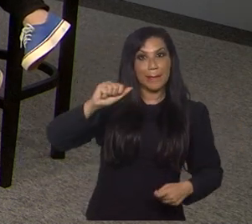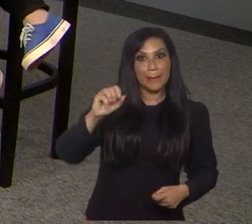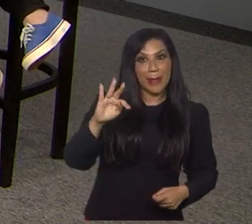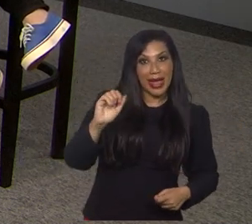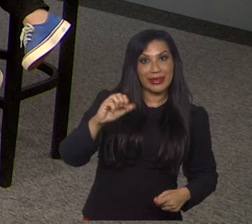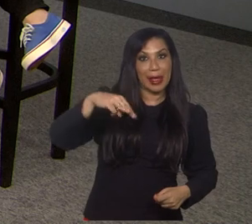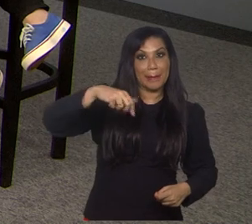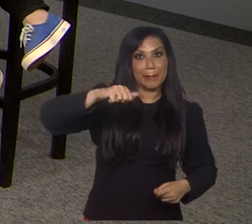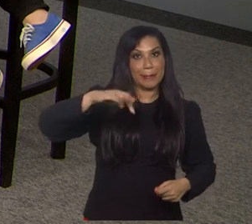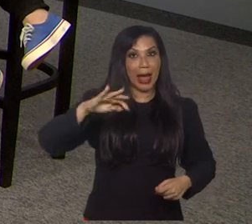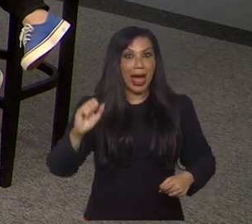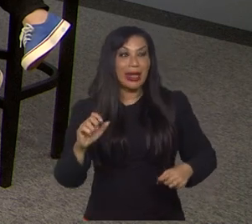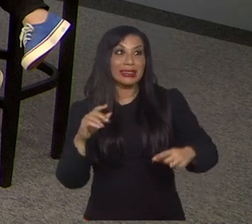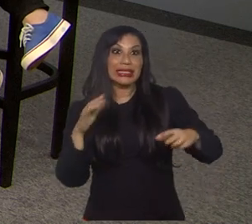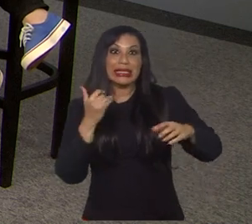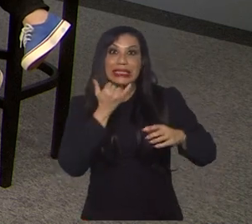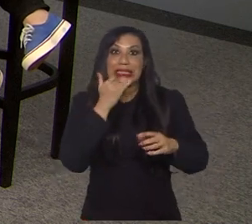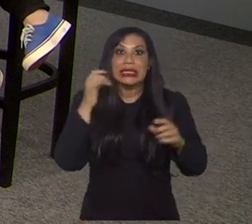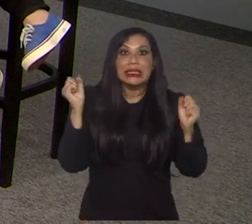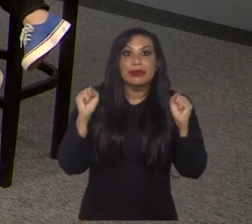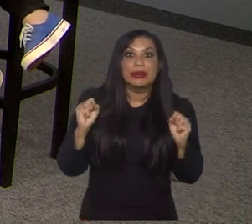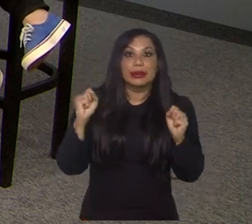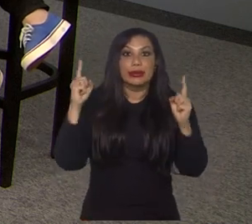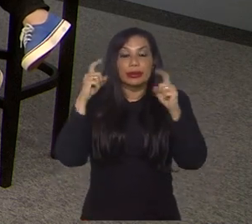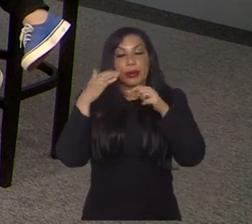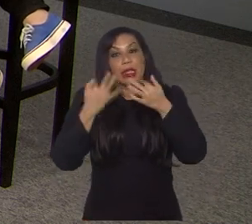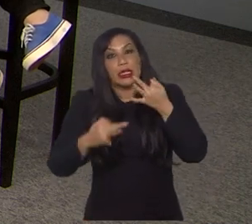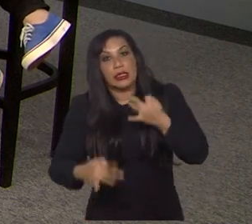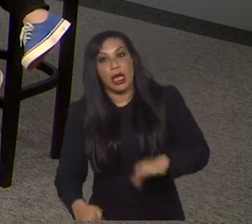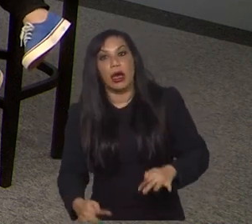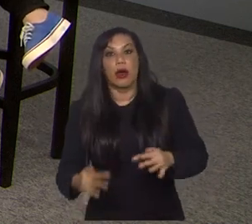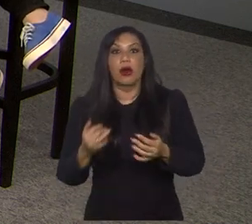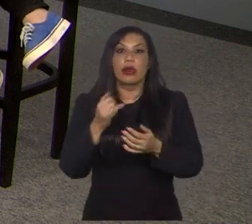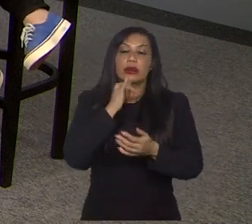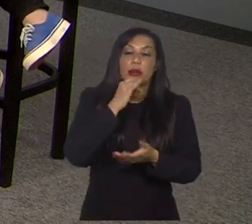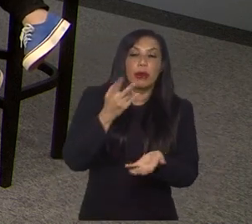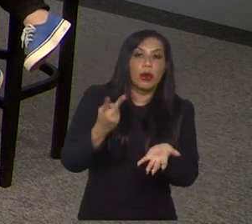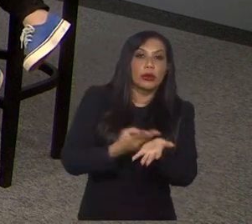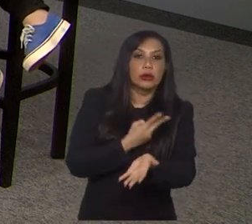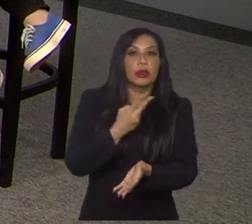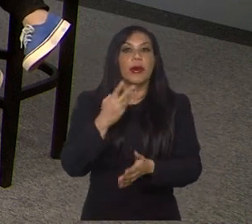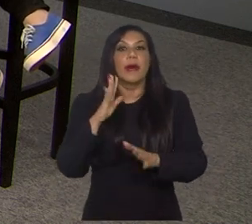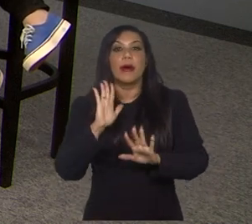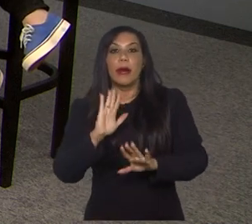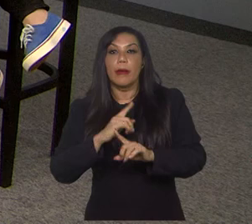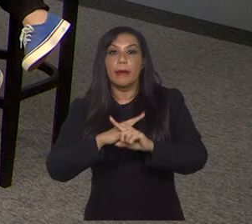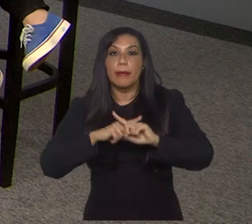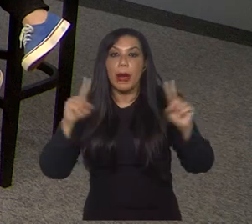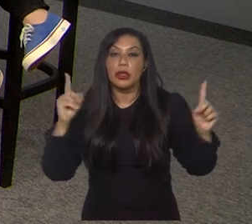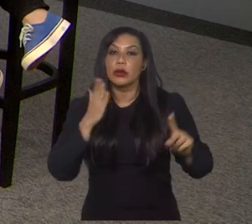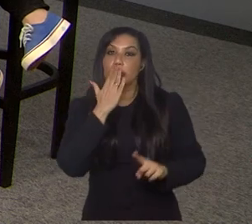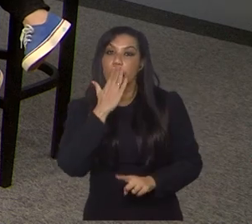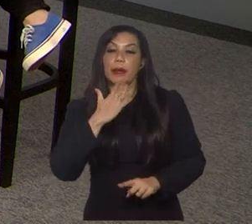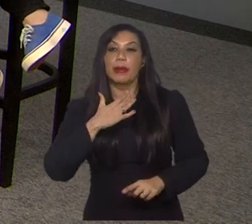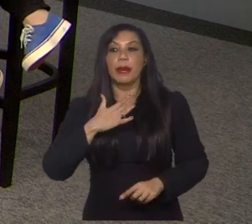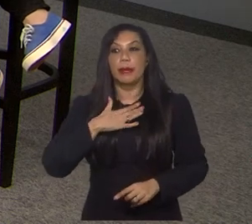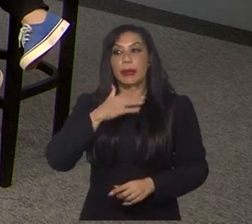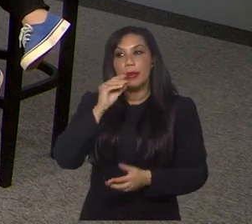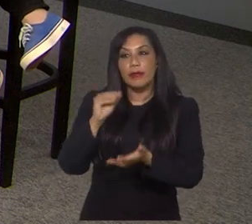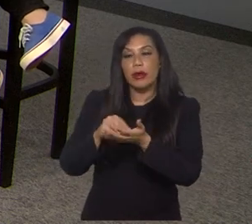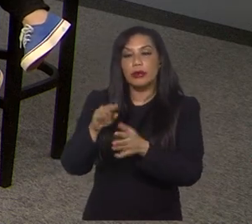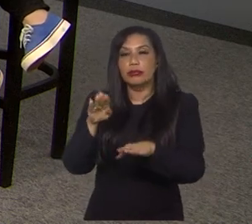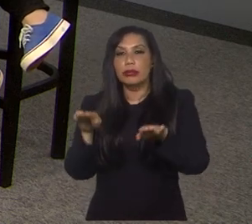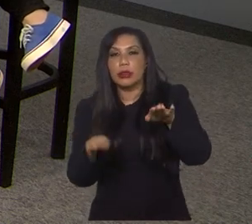fase, talvez, a gente sabe que Copa do Mundo pode acontecer lesão, pode acontecer baixa física, enfim. É um time que, para mim, está um pouquinho